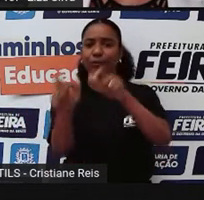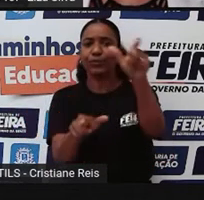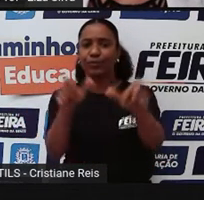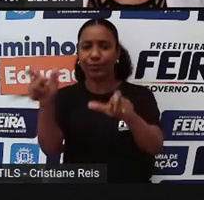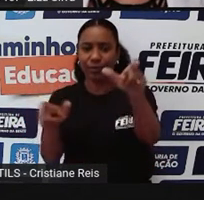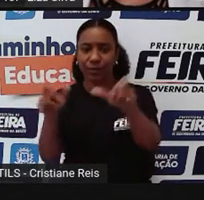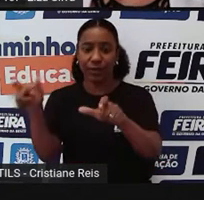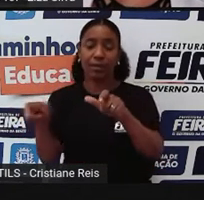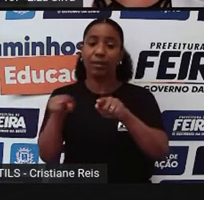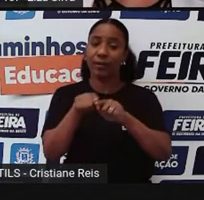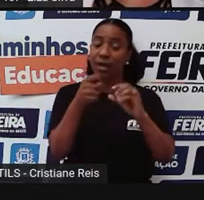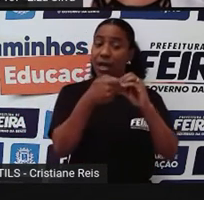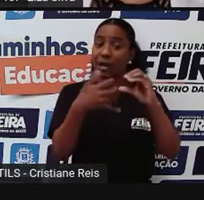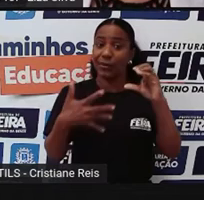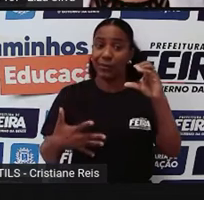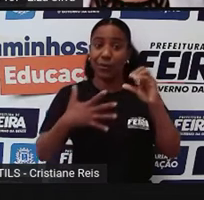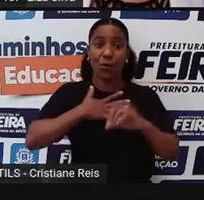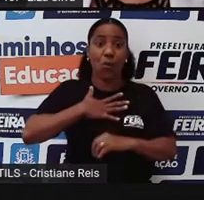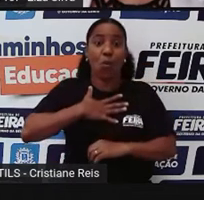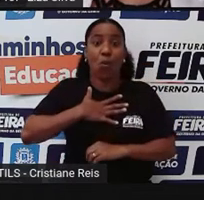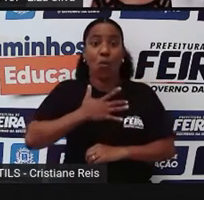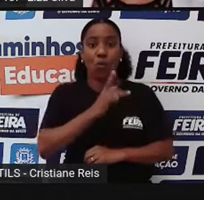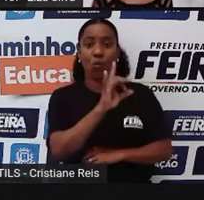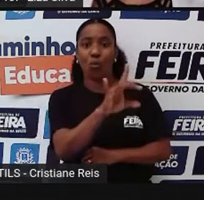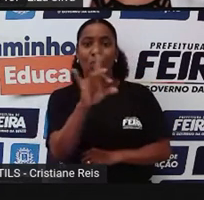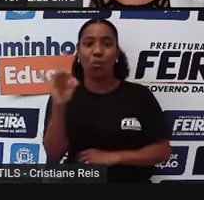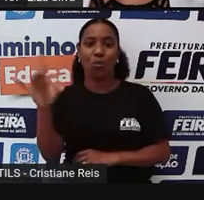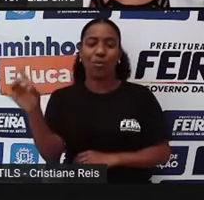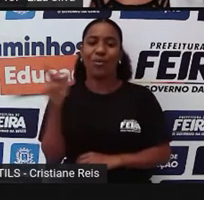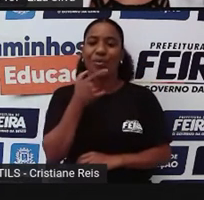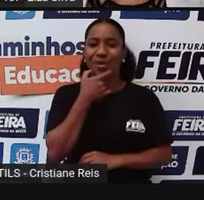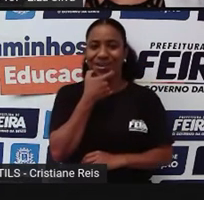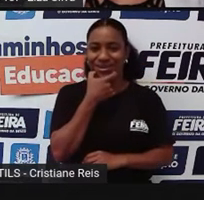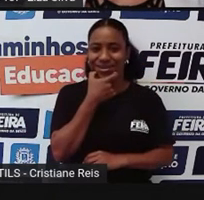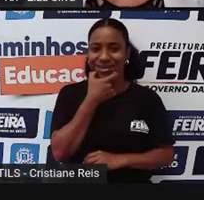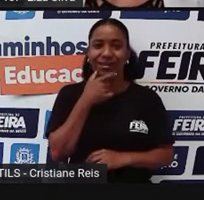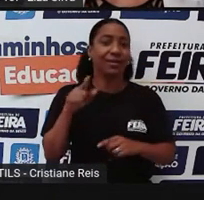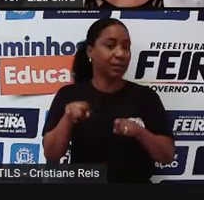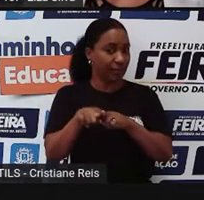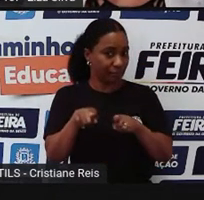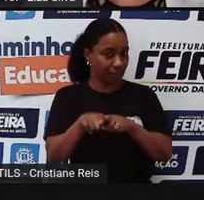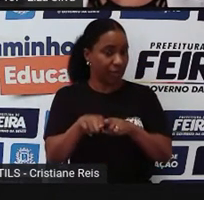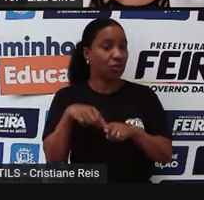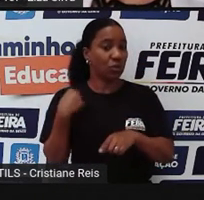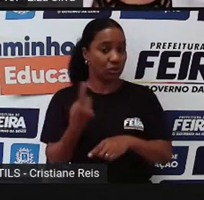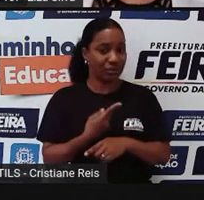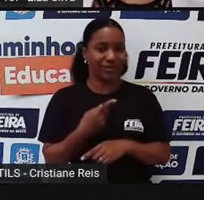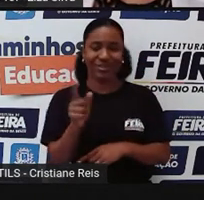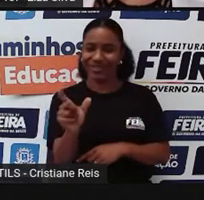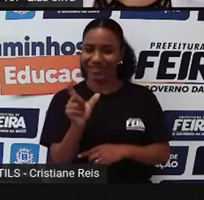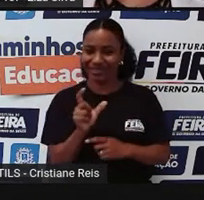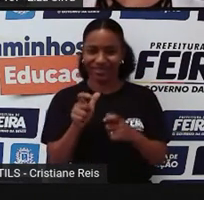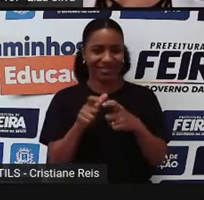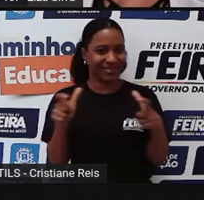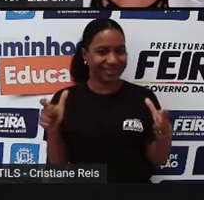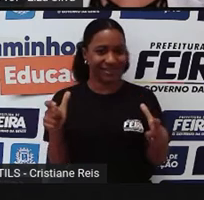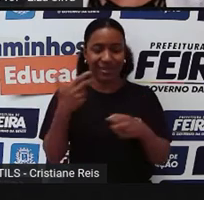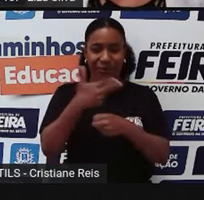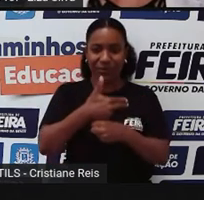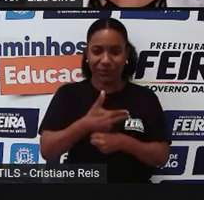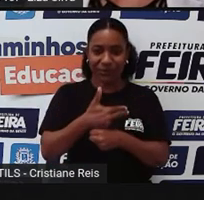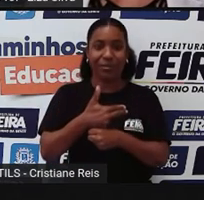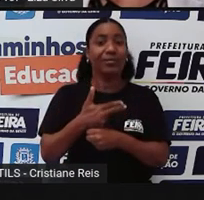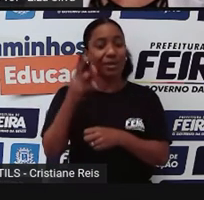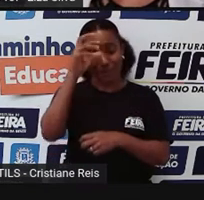rotinas vamos também construir e ampliar o repertório lexical relativa ao contexto social